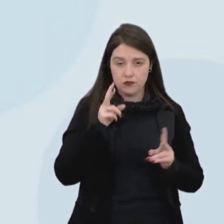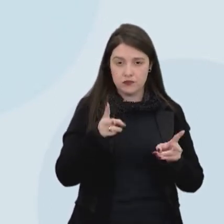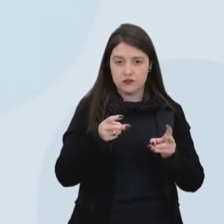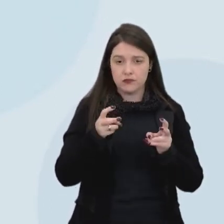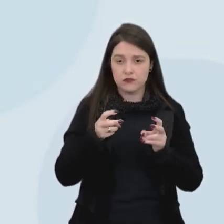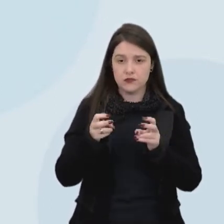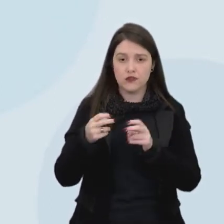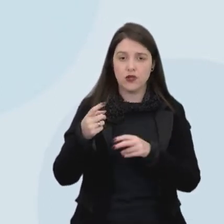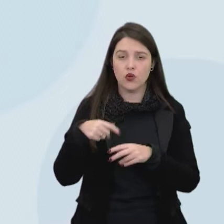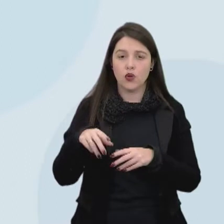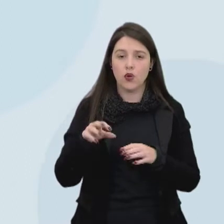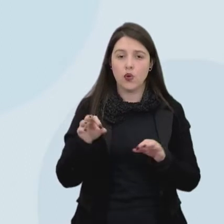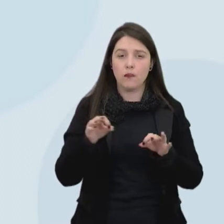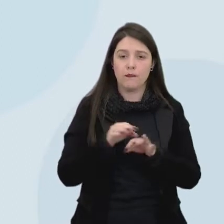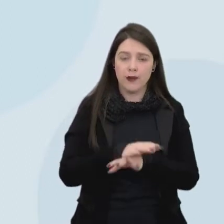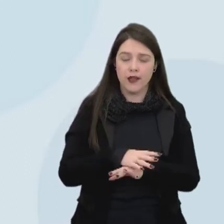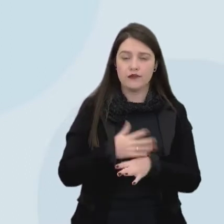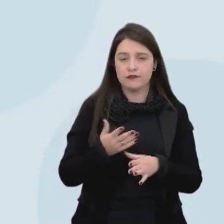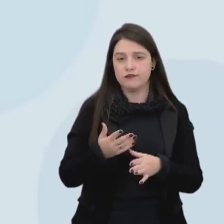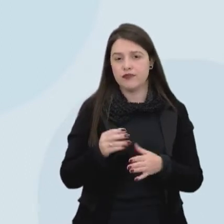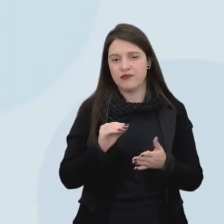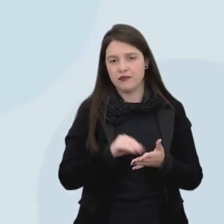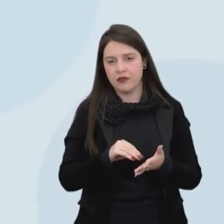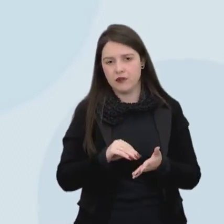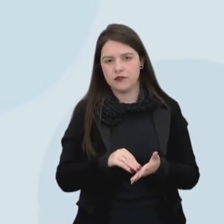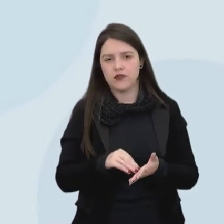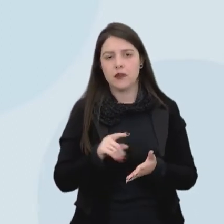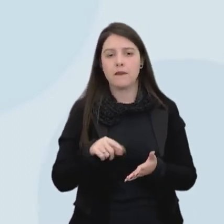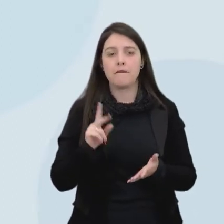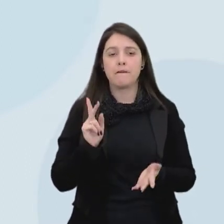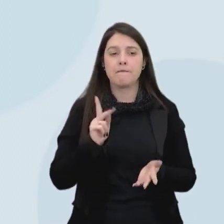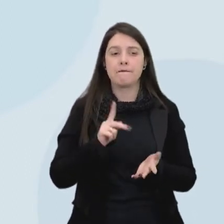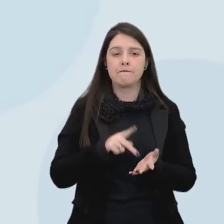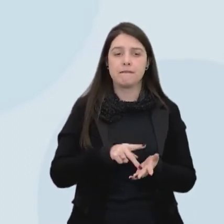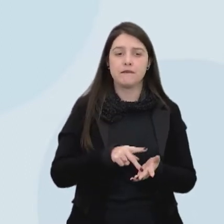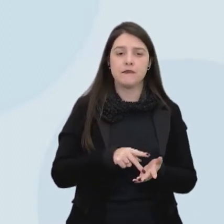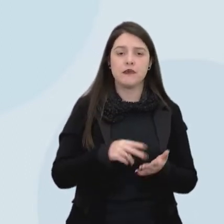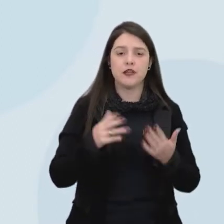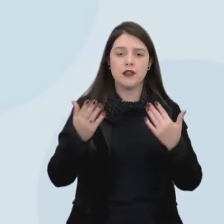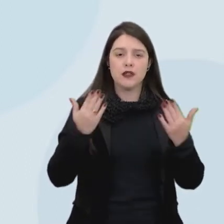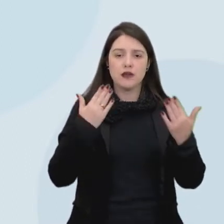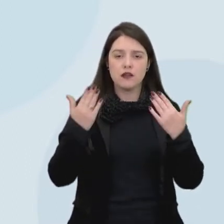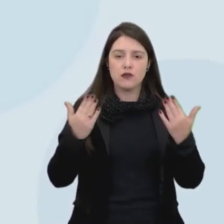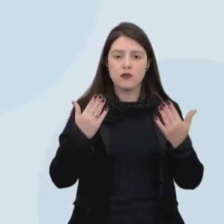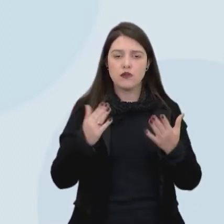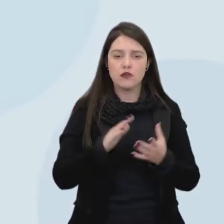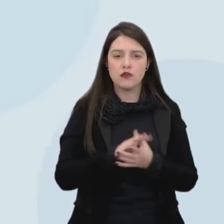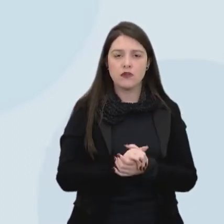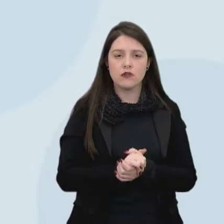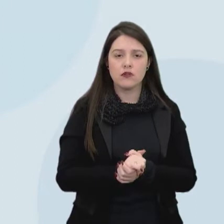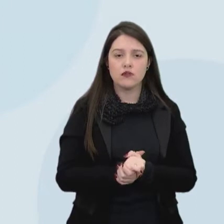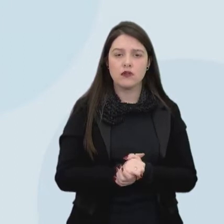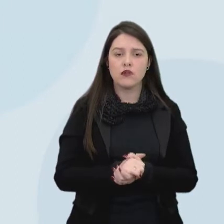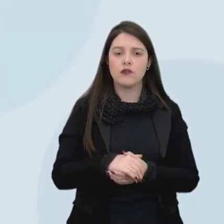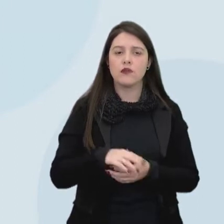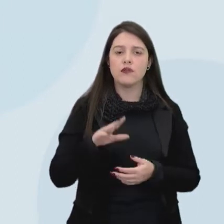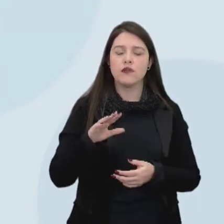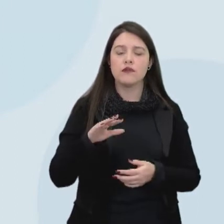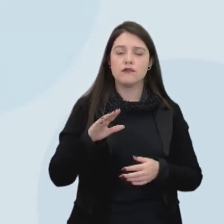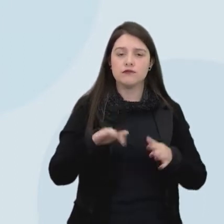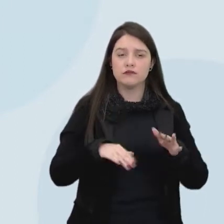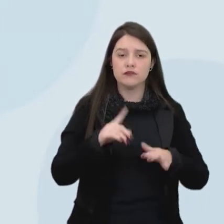fundamental completo, incompleto e tal. Mas vamos dar aí uma ênfase do que é sem instrução, que é